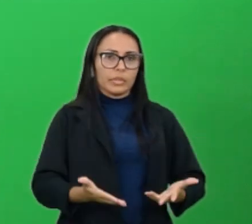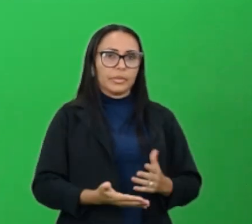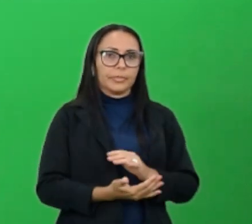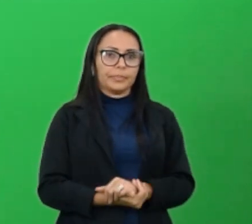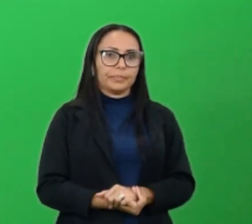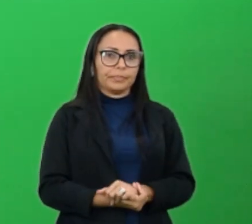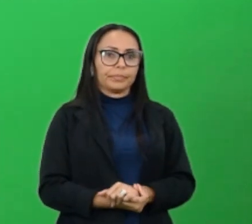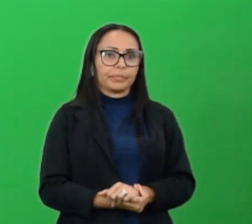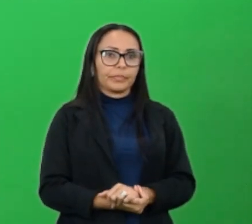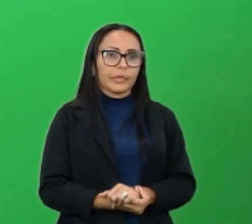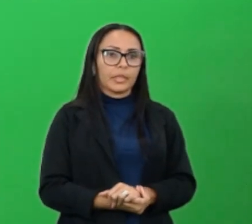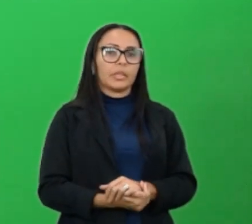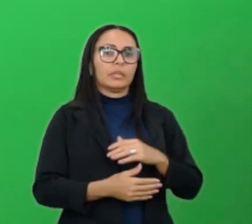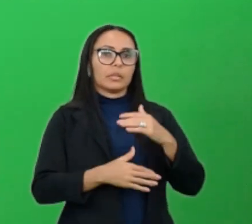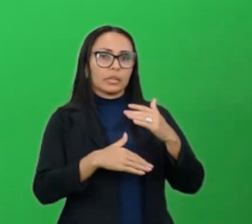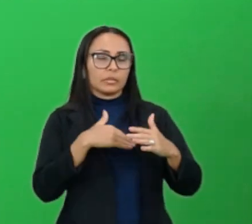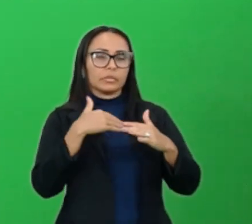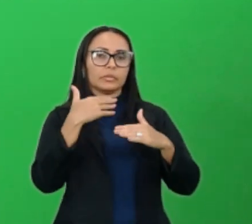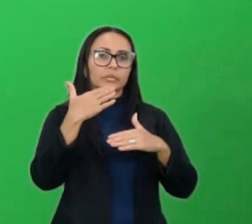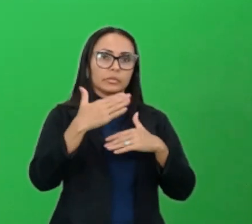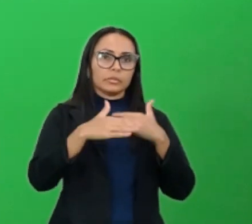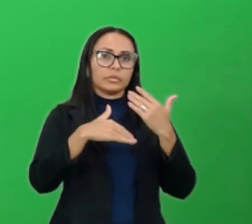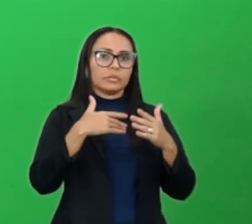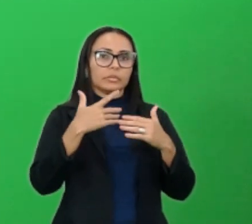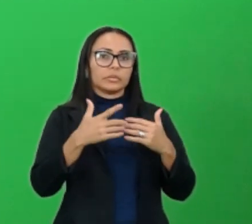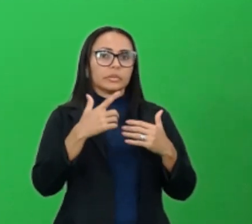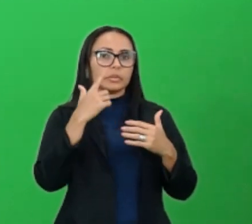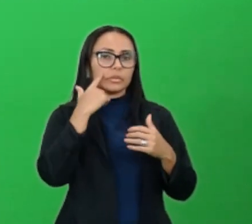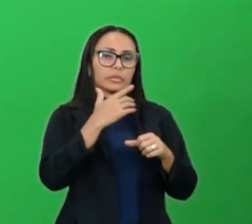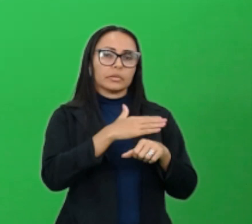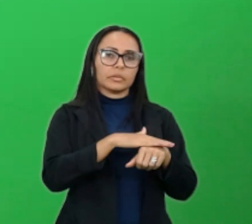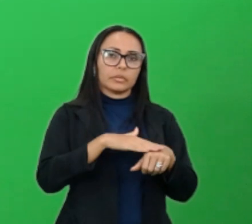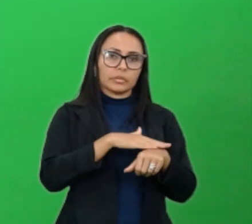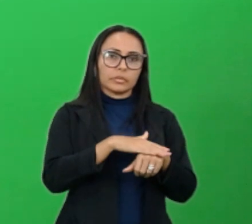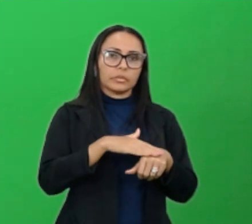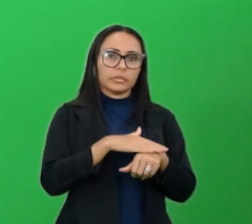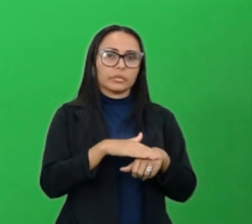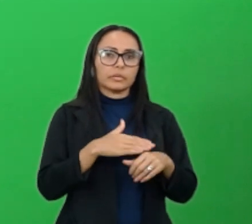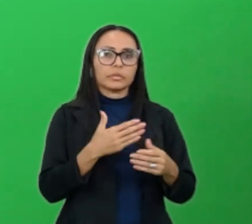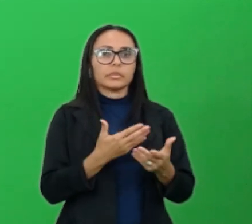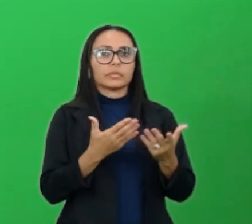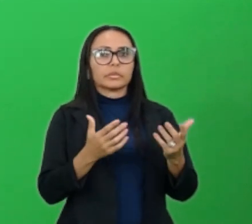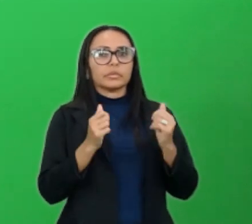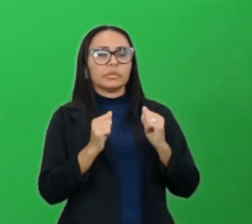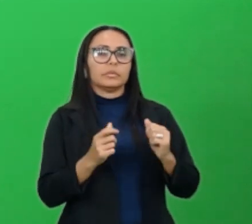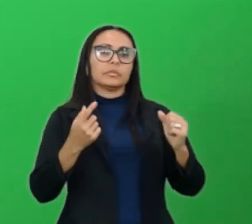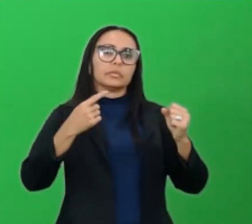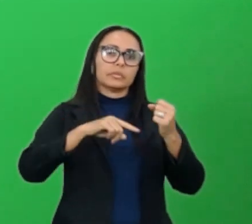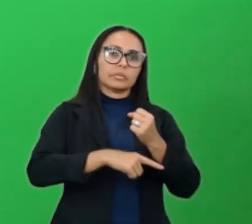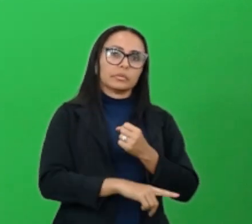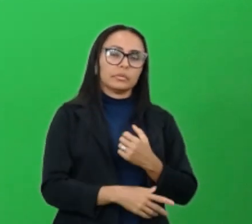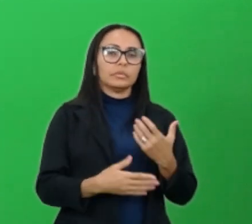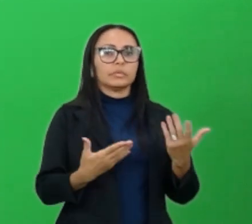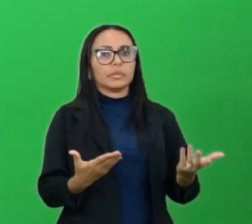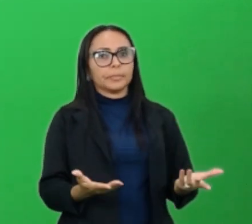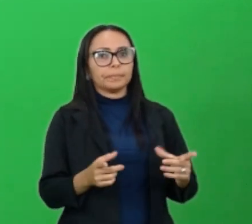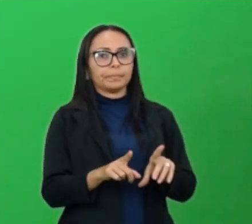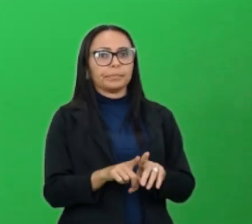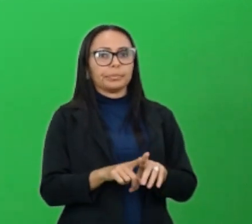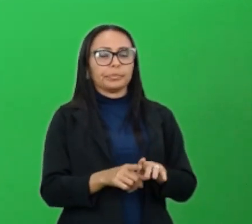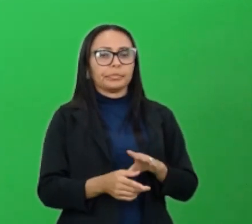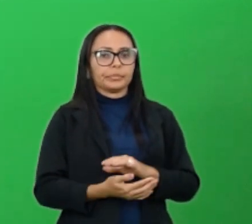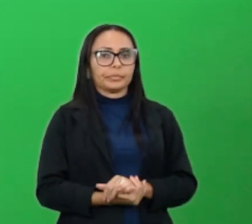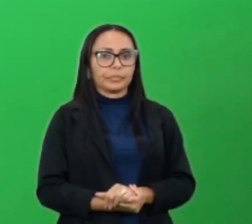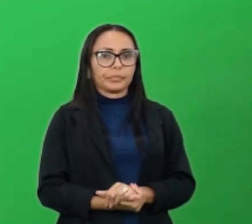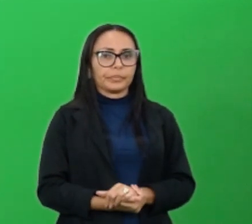escopo do que a gente está conversando aqui, mas os interessados podem se aprofundar, caso desejem. Mas o que é importante a